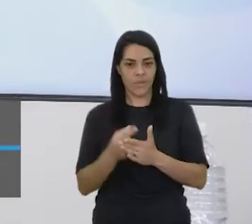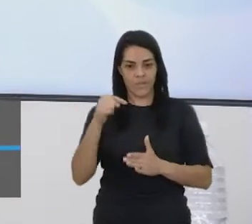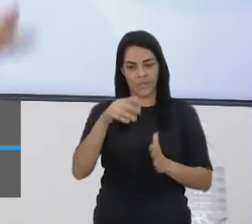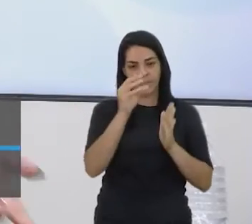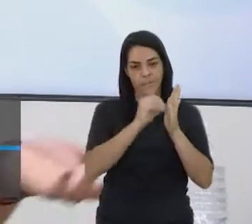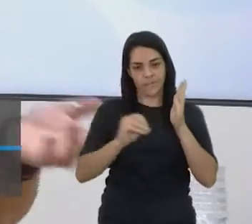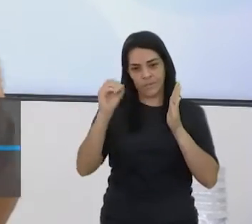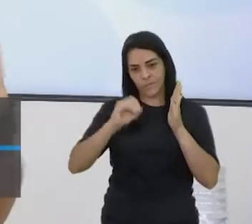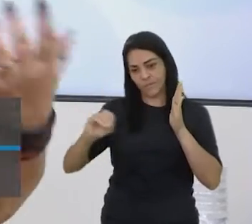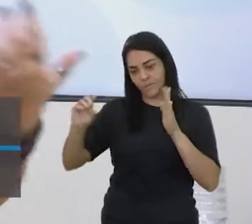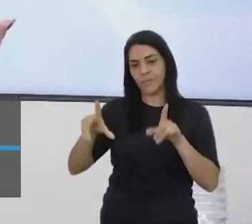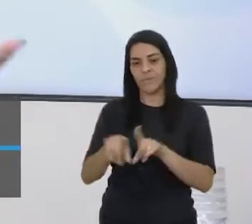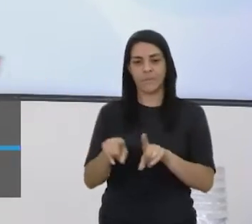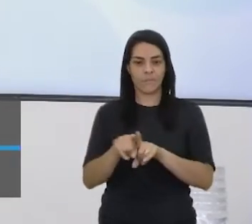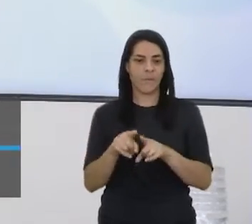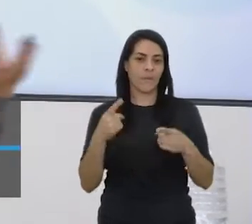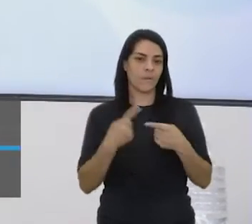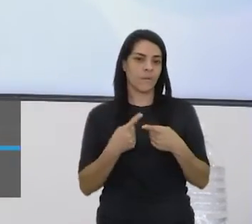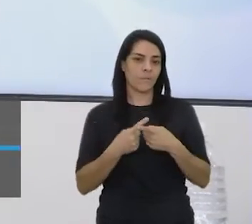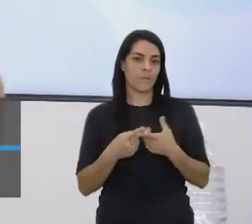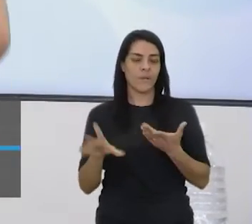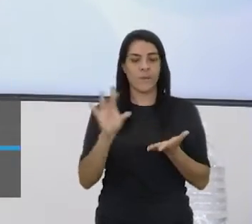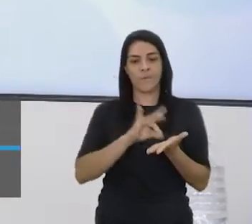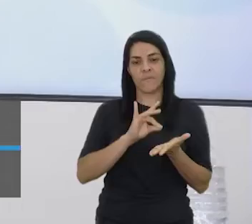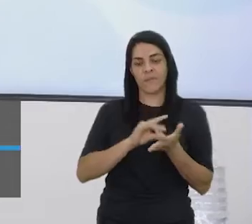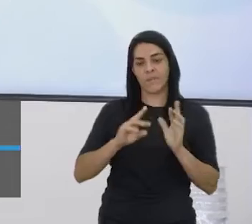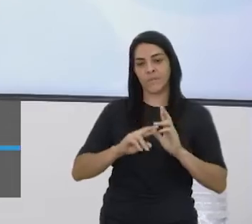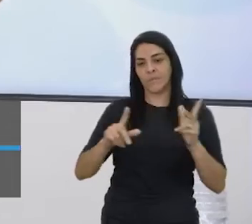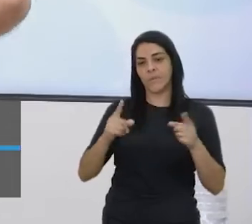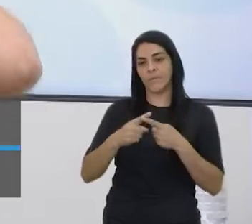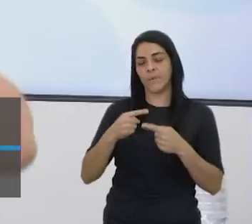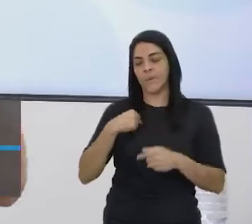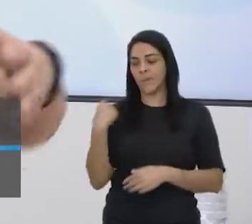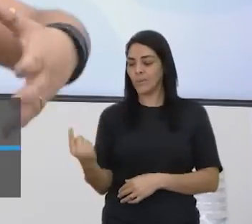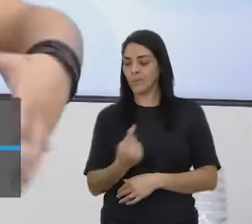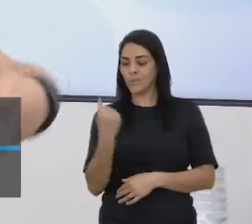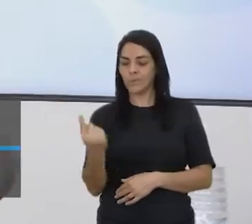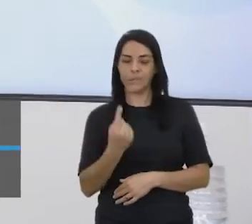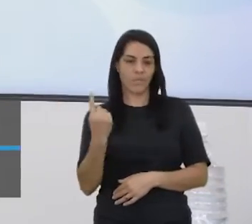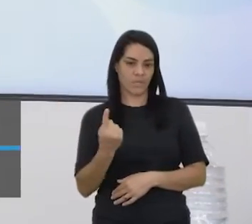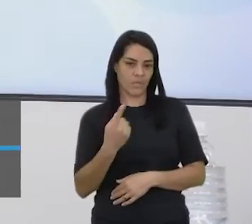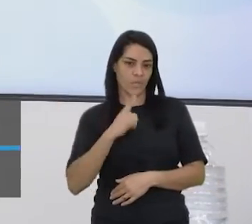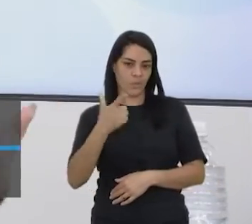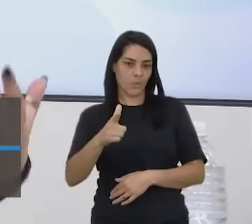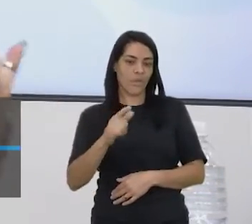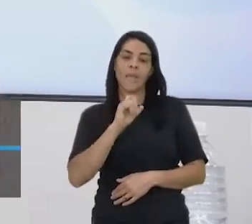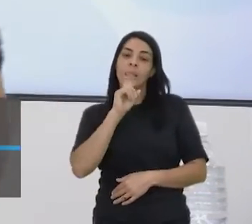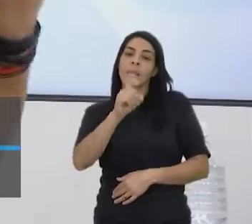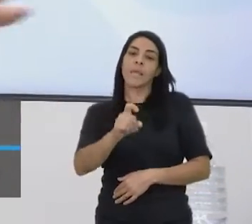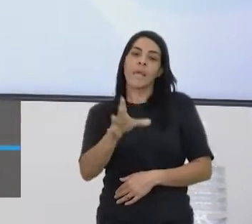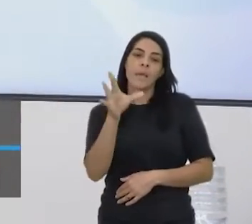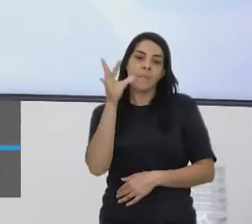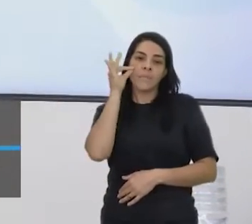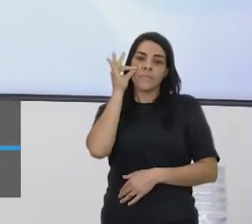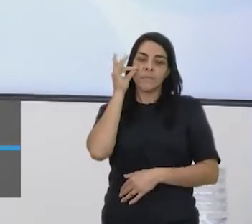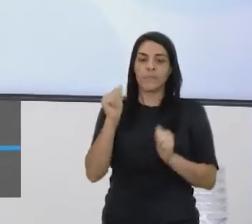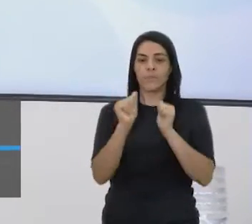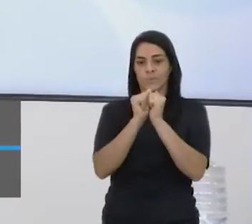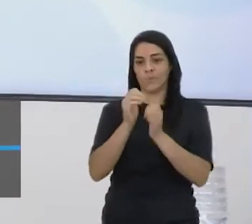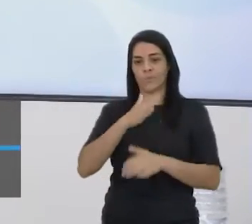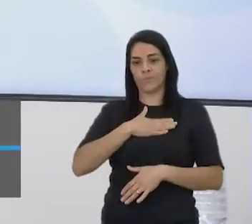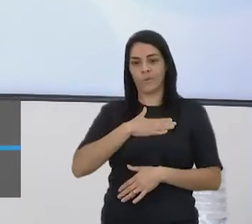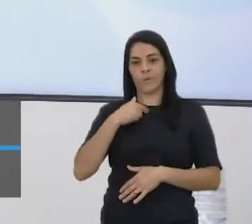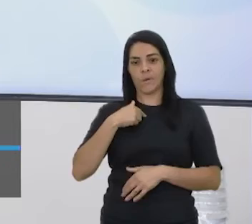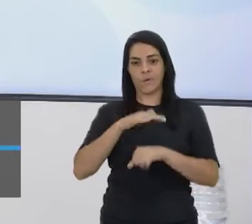porque também é uma realidade diferente eu não tô com ninguém aqui conversando comigo é presencialmente né eu tô falando com uma câmera